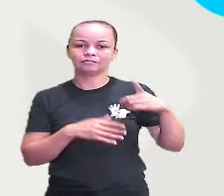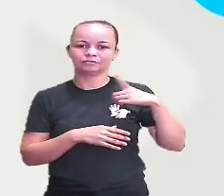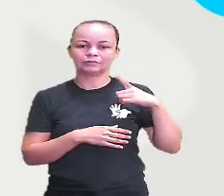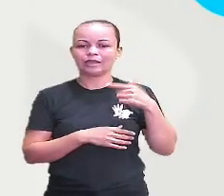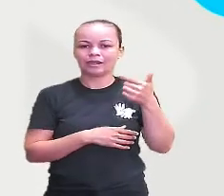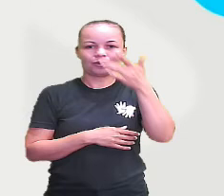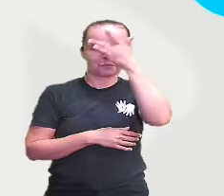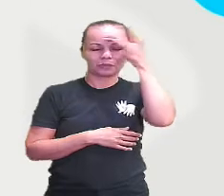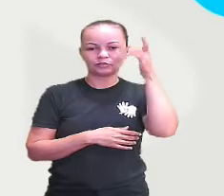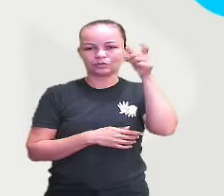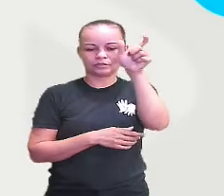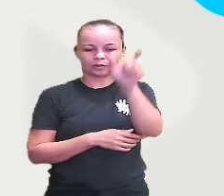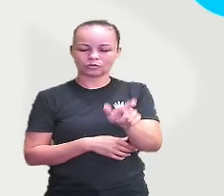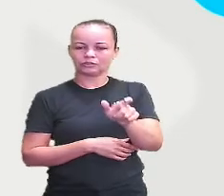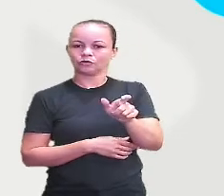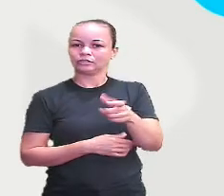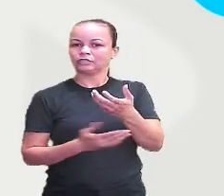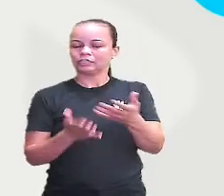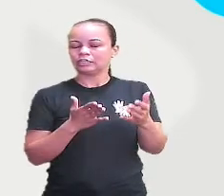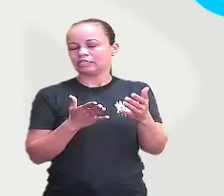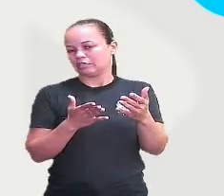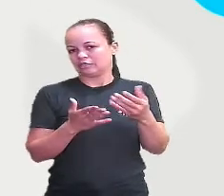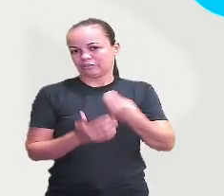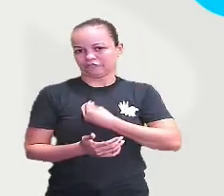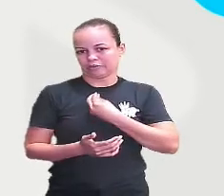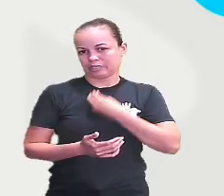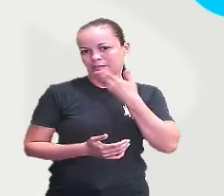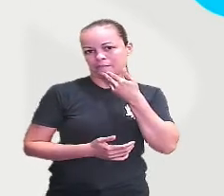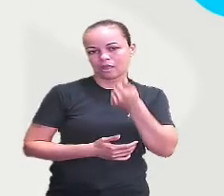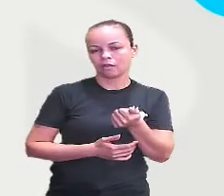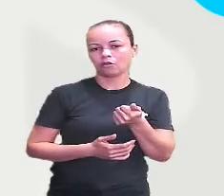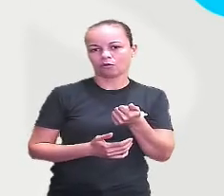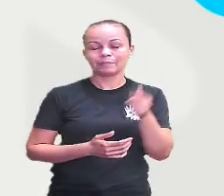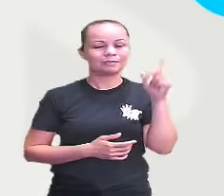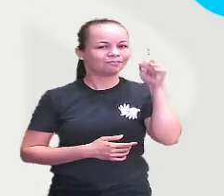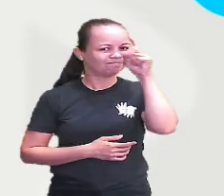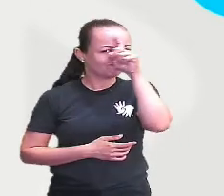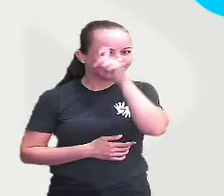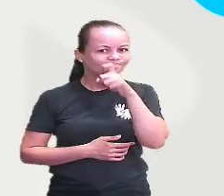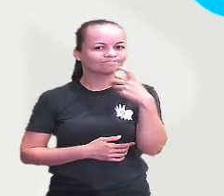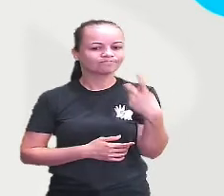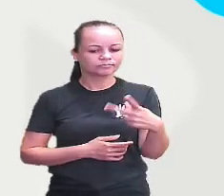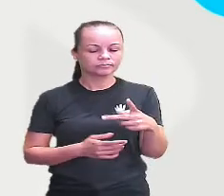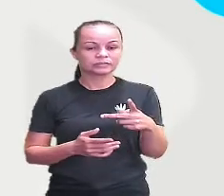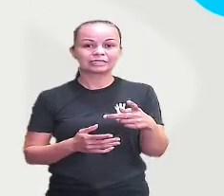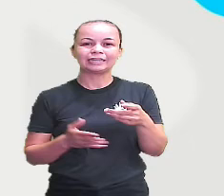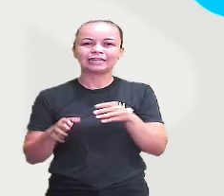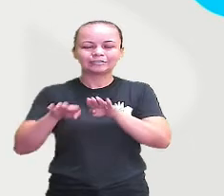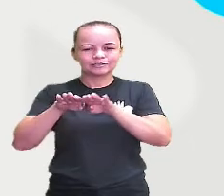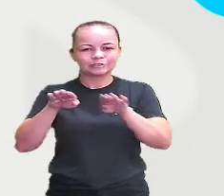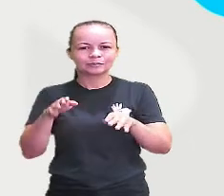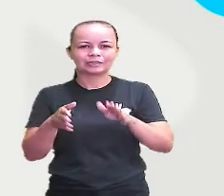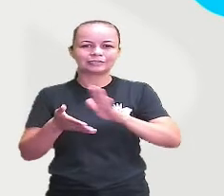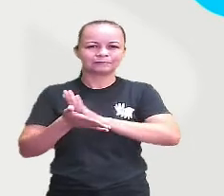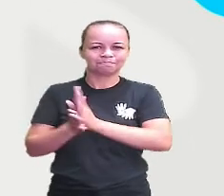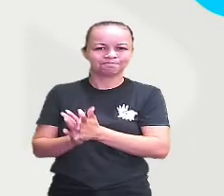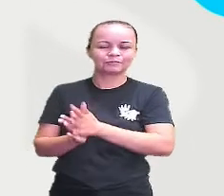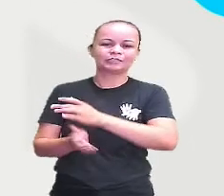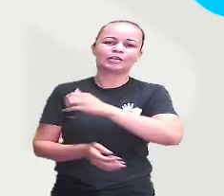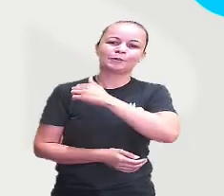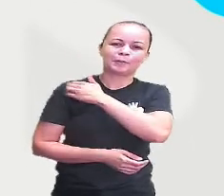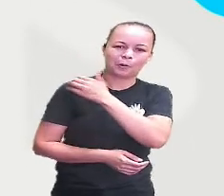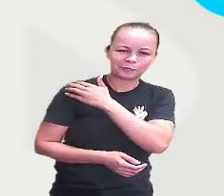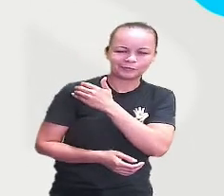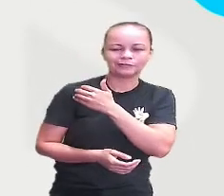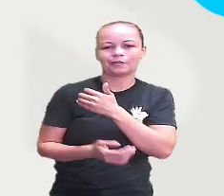vida, como eu posso dizer, de um médio para alto. É bem mais difícil. Além de tudo, a discriminação, preconceito,